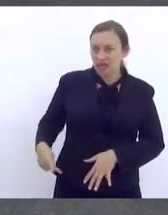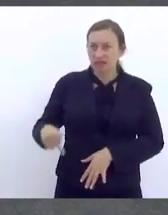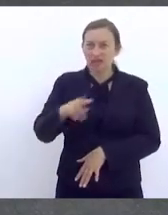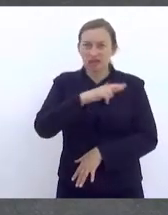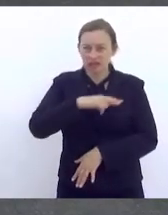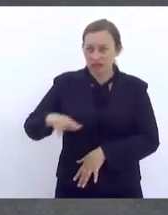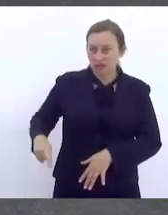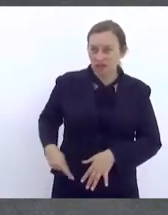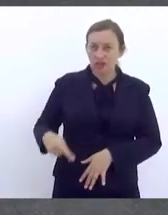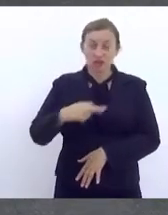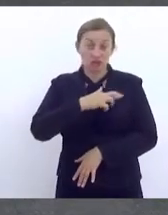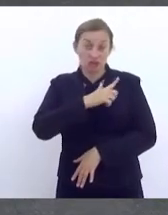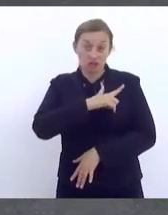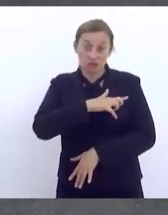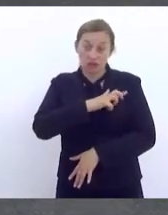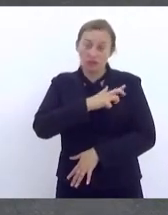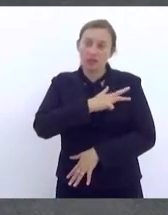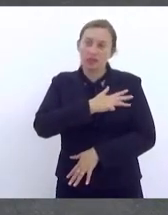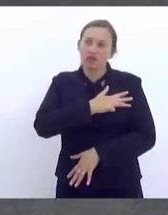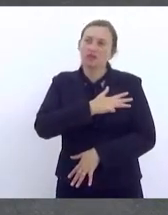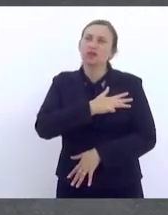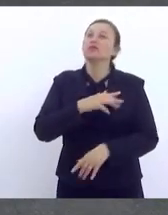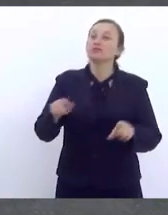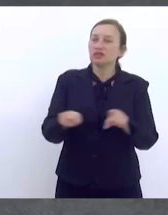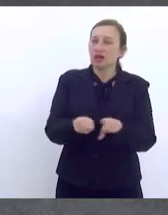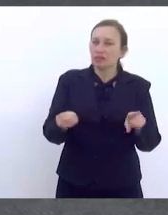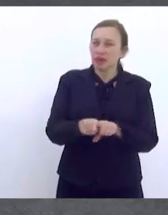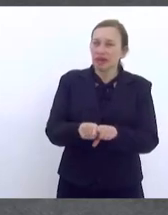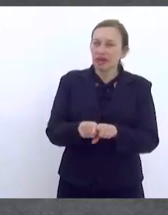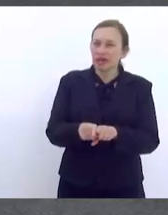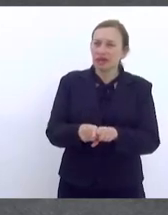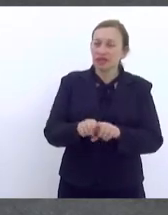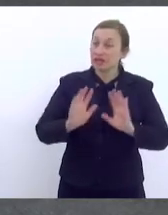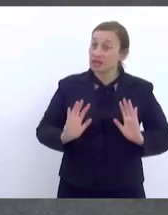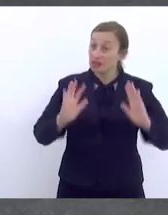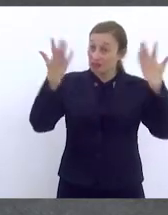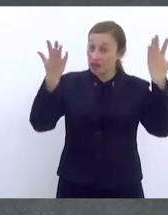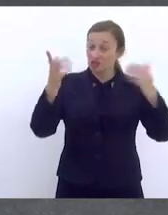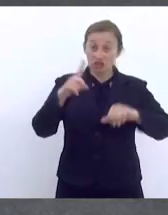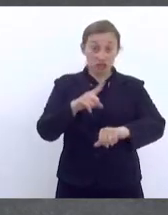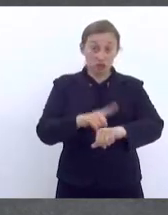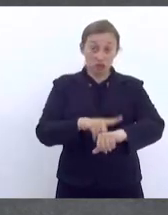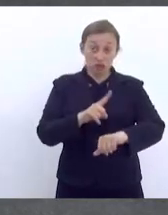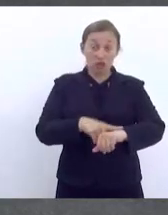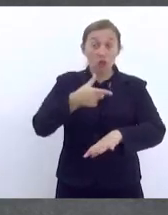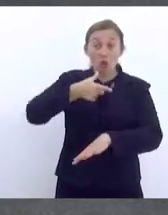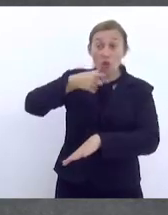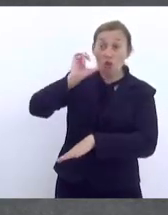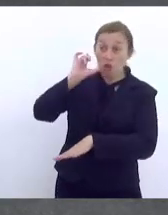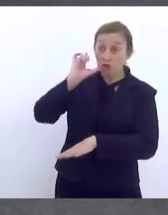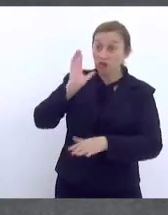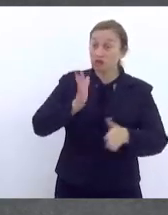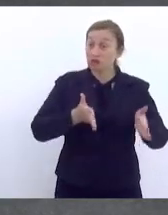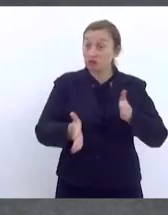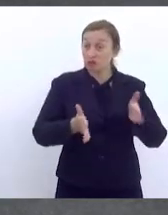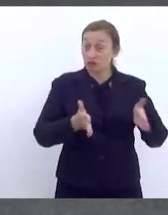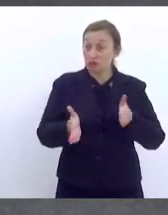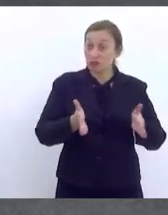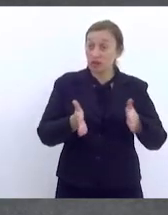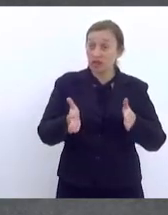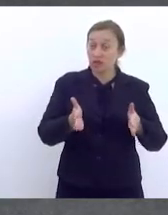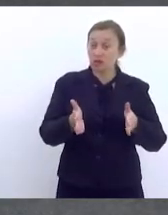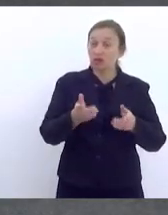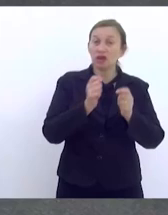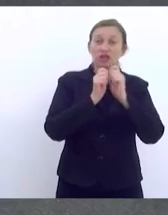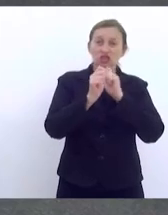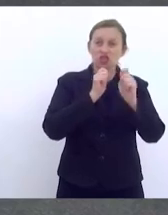Inácio Lula da Silva que participou também desse evento ontem durante a coletiva de imprensa no